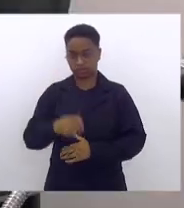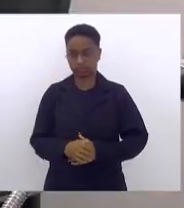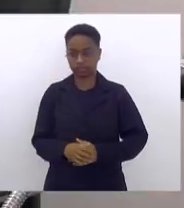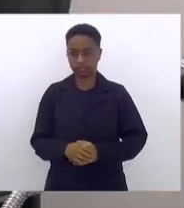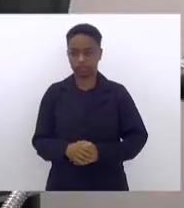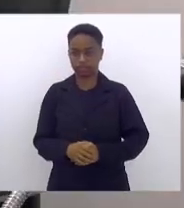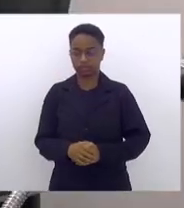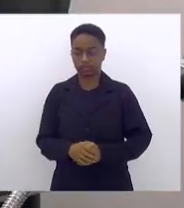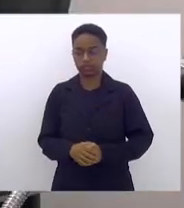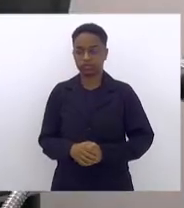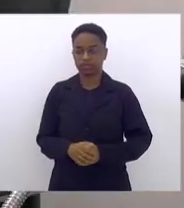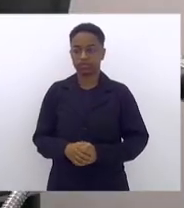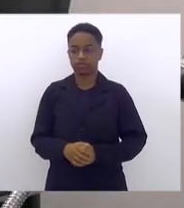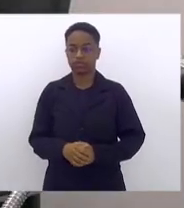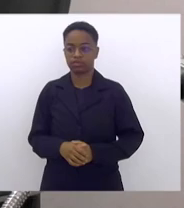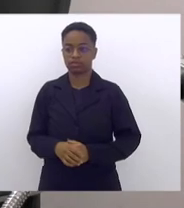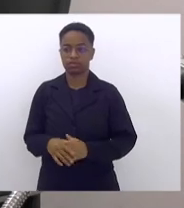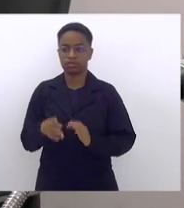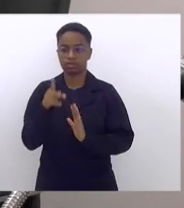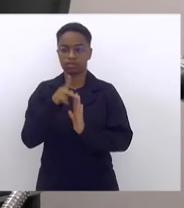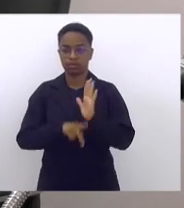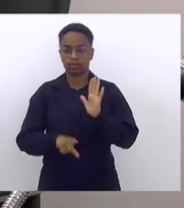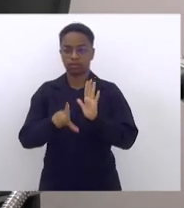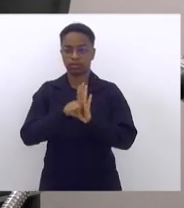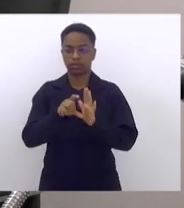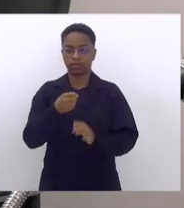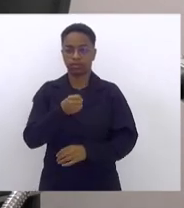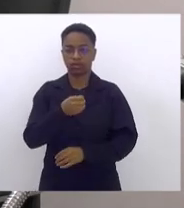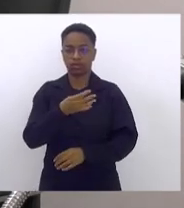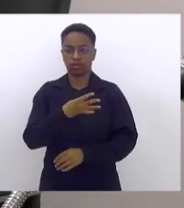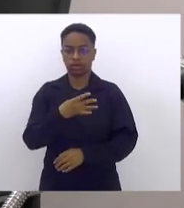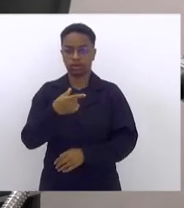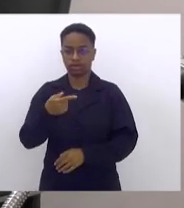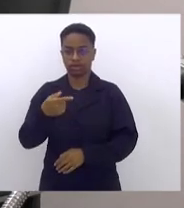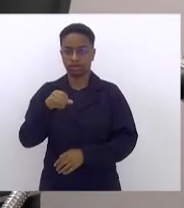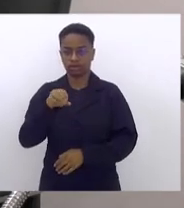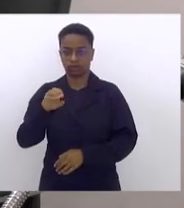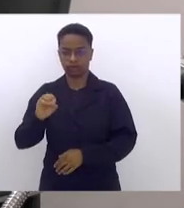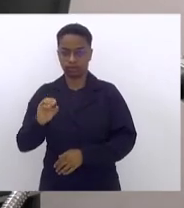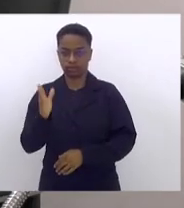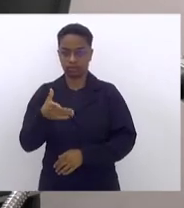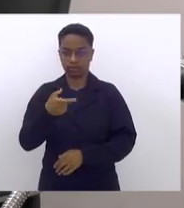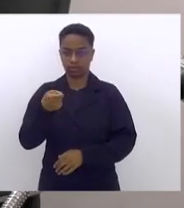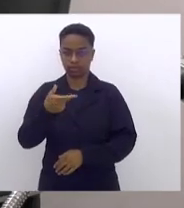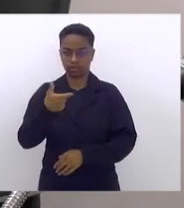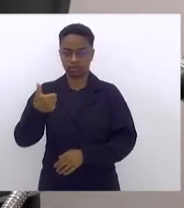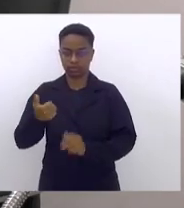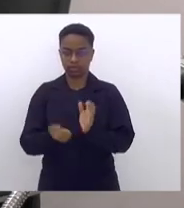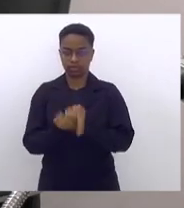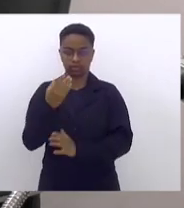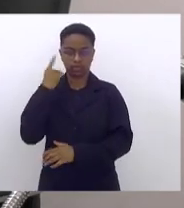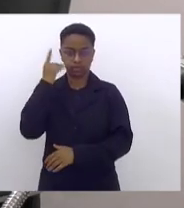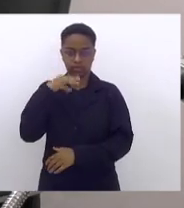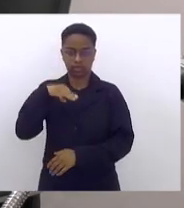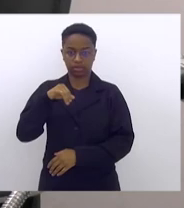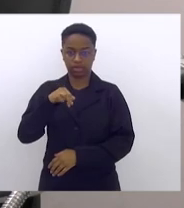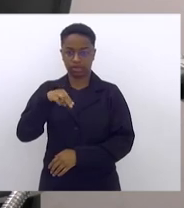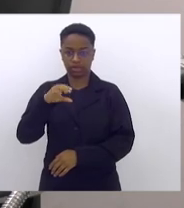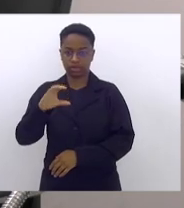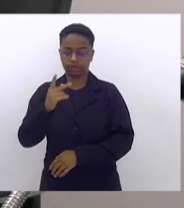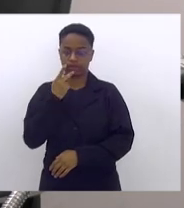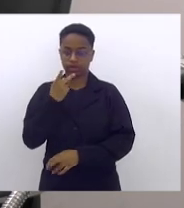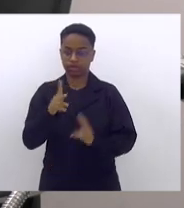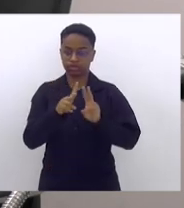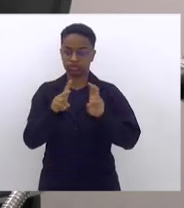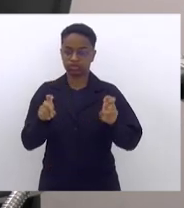Verônica. É o PL 4790 de 2021, de autoria do deputado Carlos Mink, que dispõe